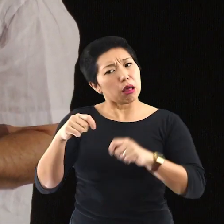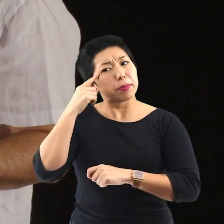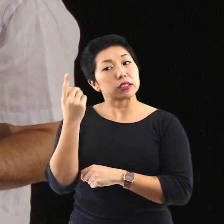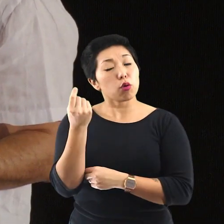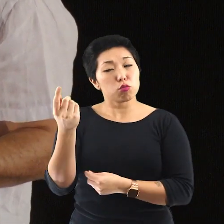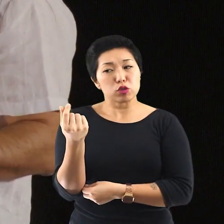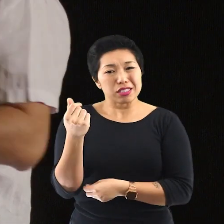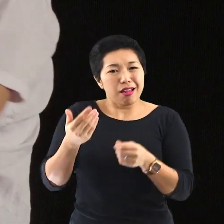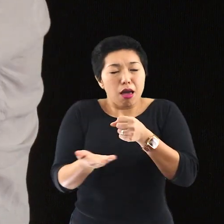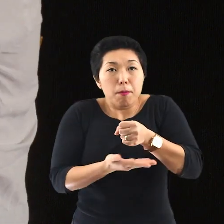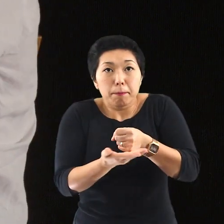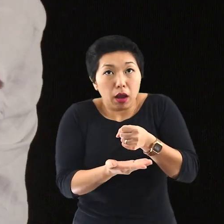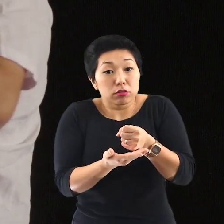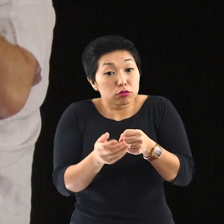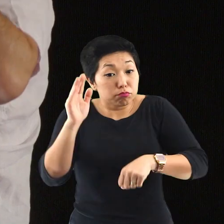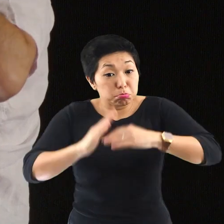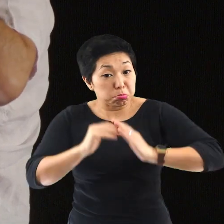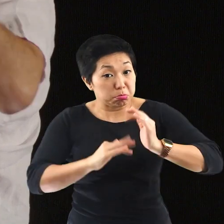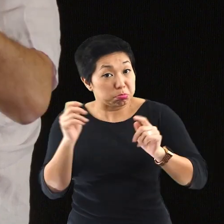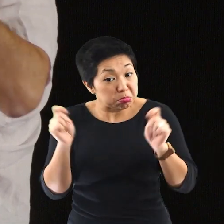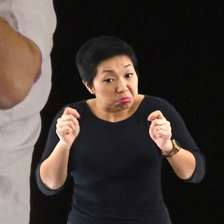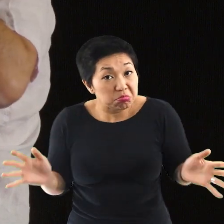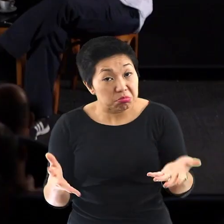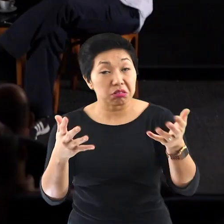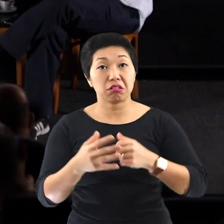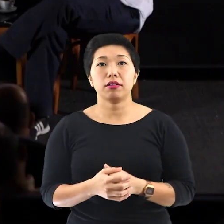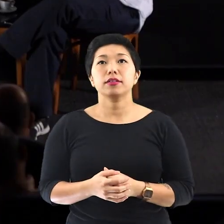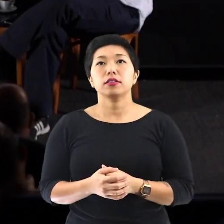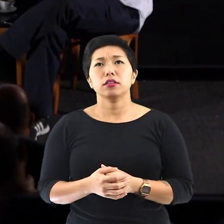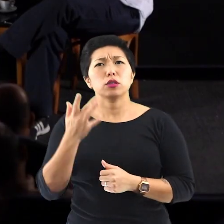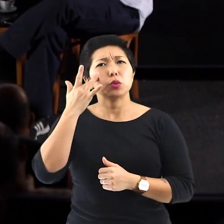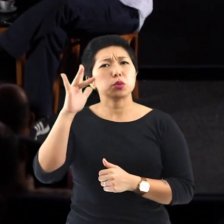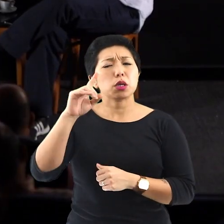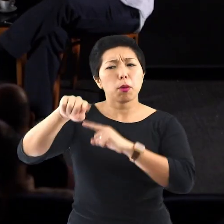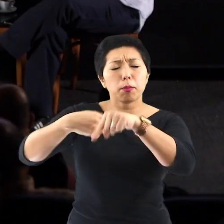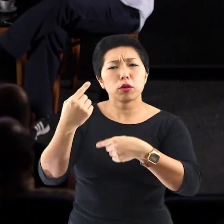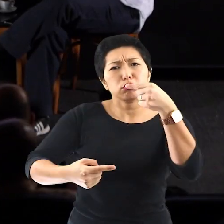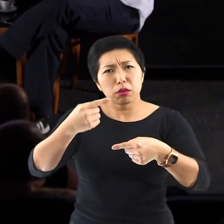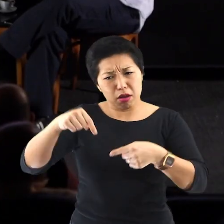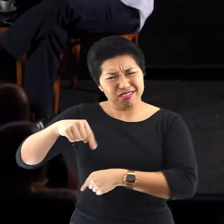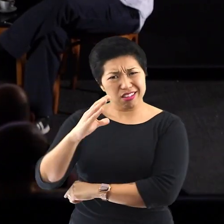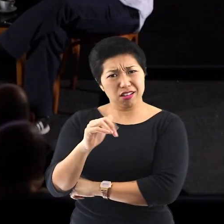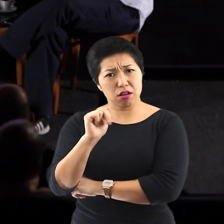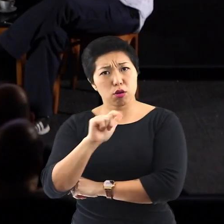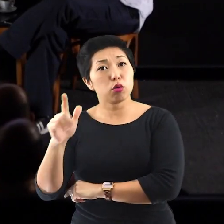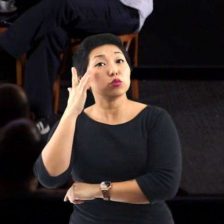em prática. Então, inclusive, na segunda-feira, né, tem um próximo debate, não sei se vai ser aqui,